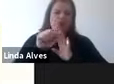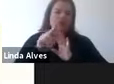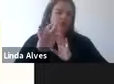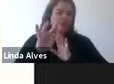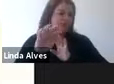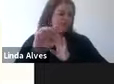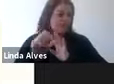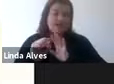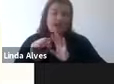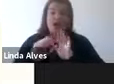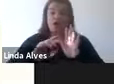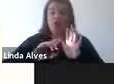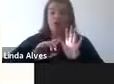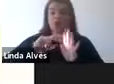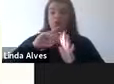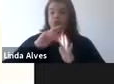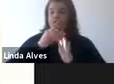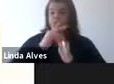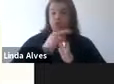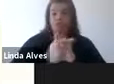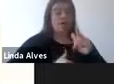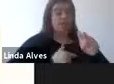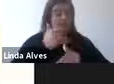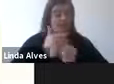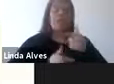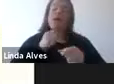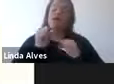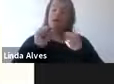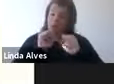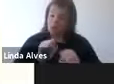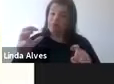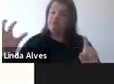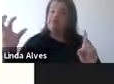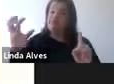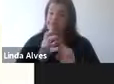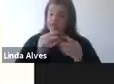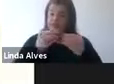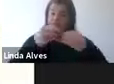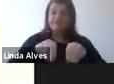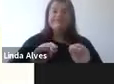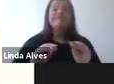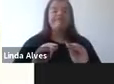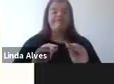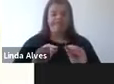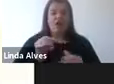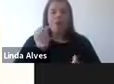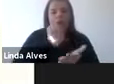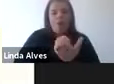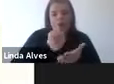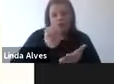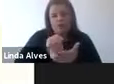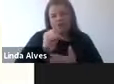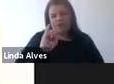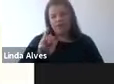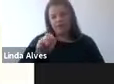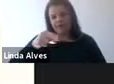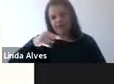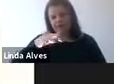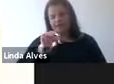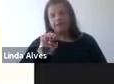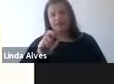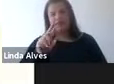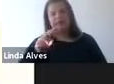setores podem ser atingidas por esse tipo de contrato intermitente. Agora, ele é mais utilizado na